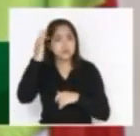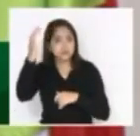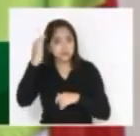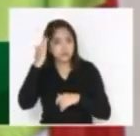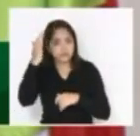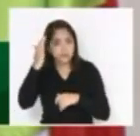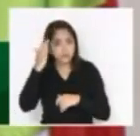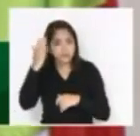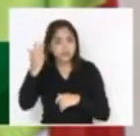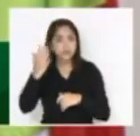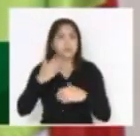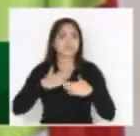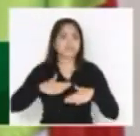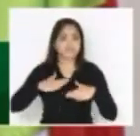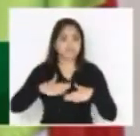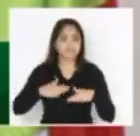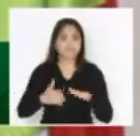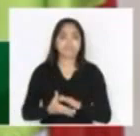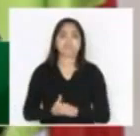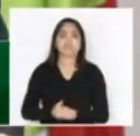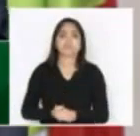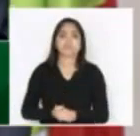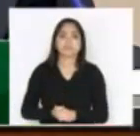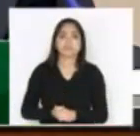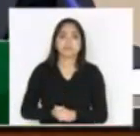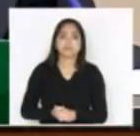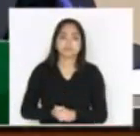mais de tranquilidade. Era isso, senhor presidente.